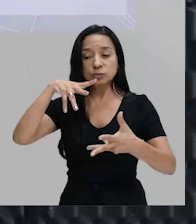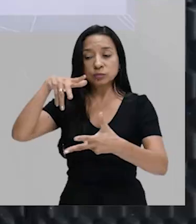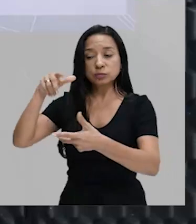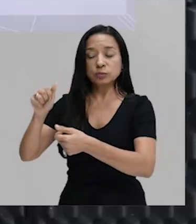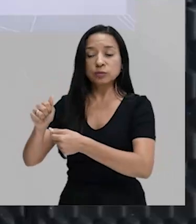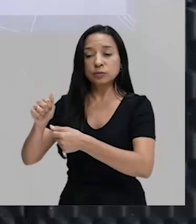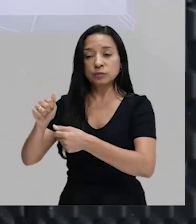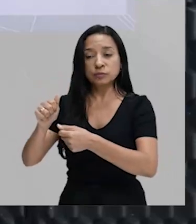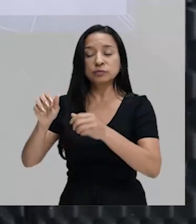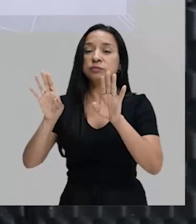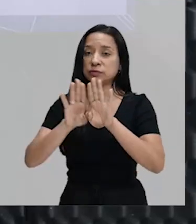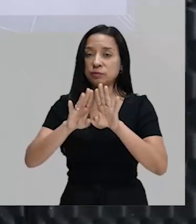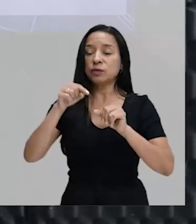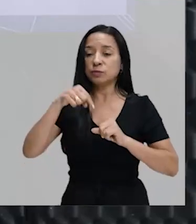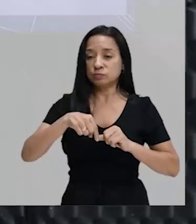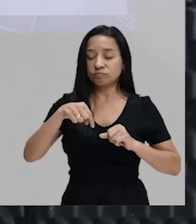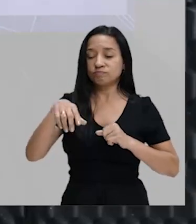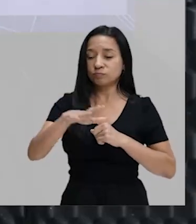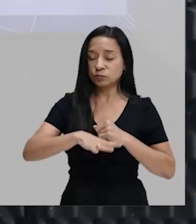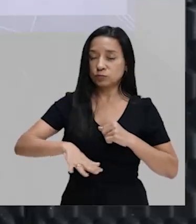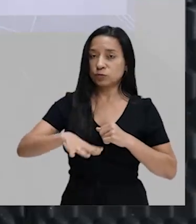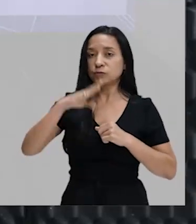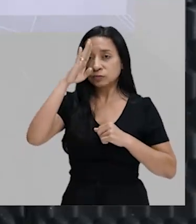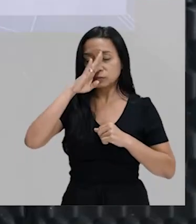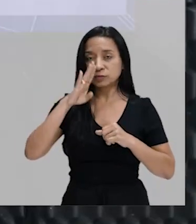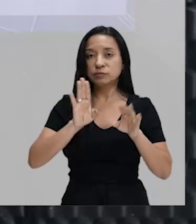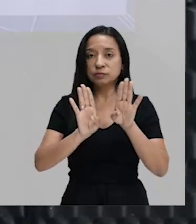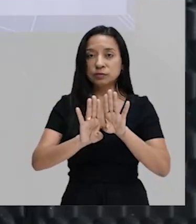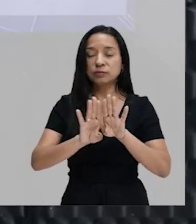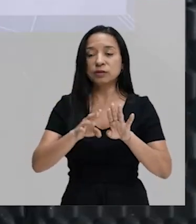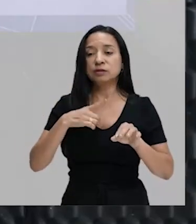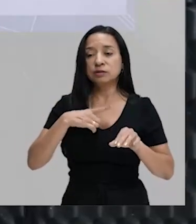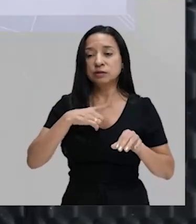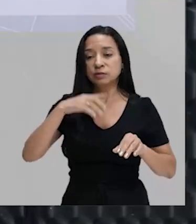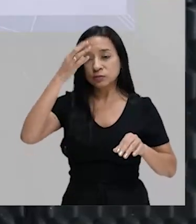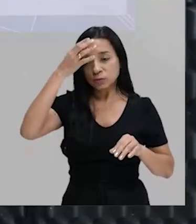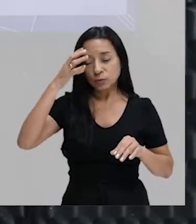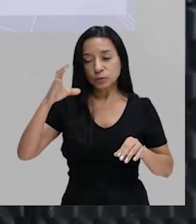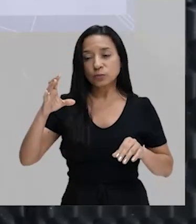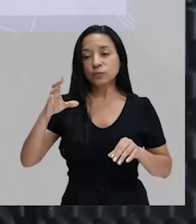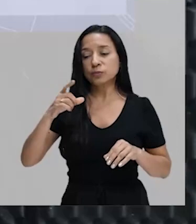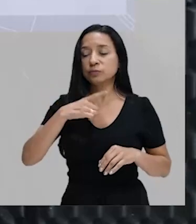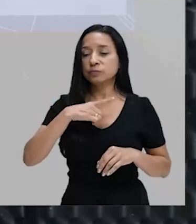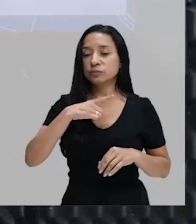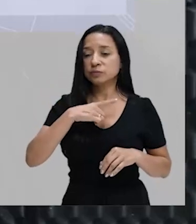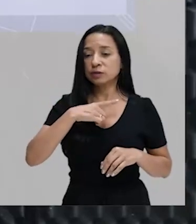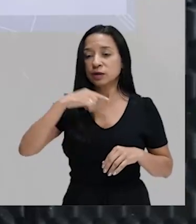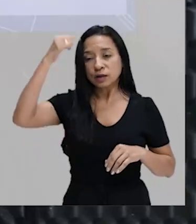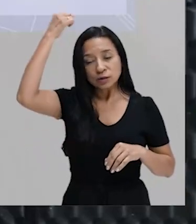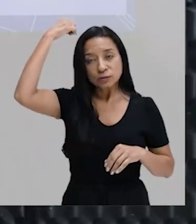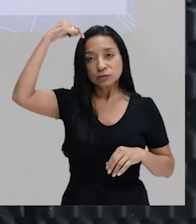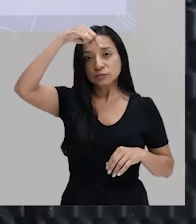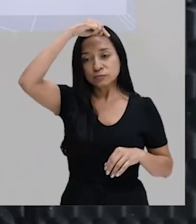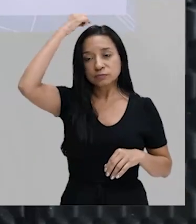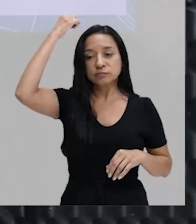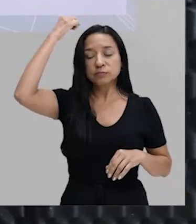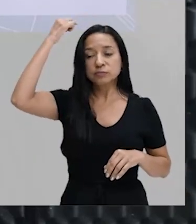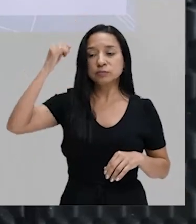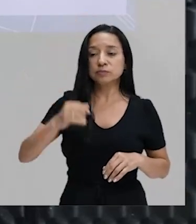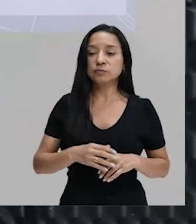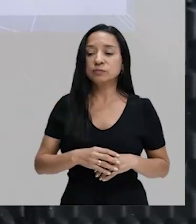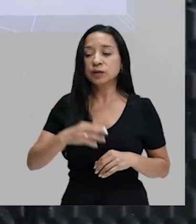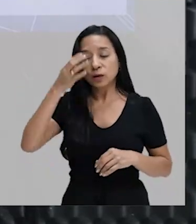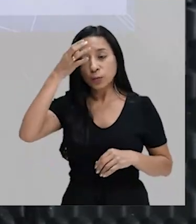e do nosso, no Brasil também, nós temos a nossa cultura, existirem divindades.